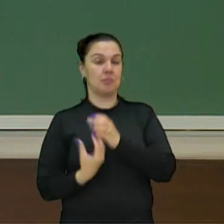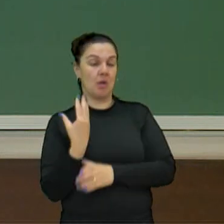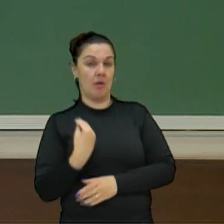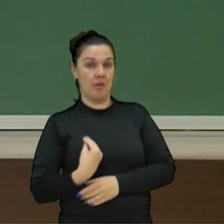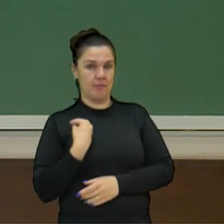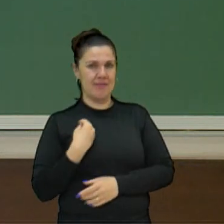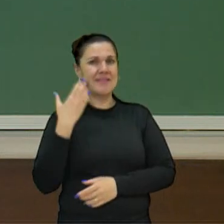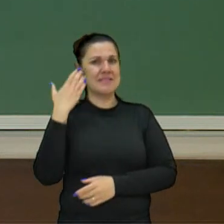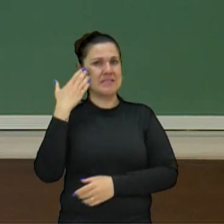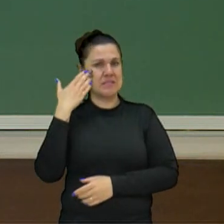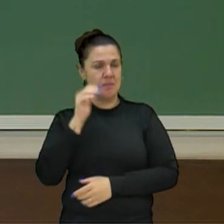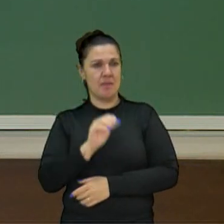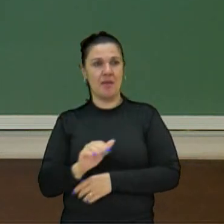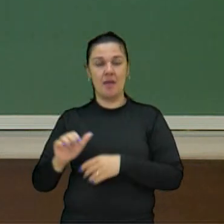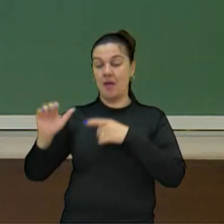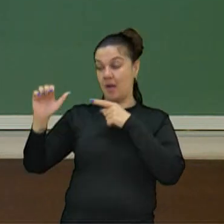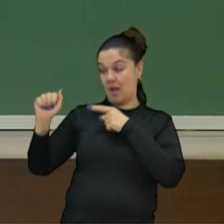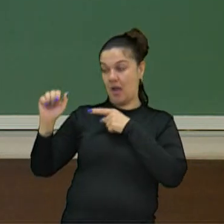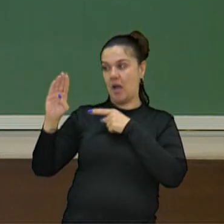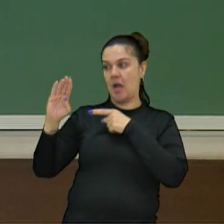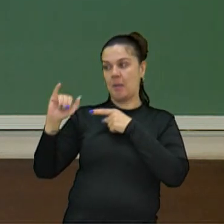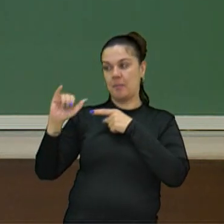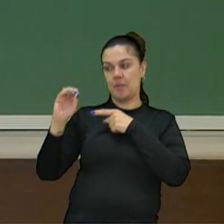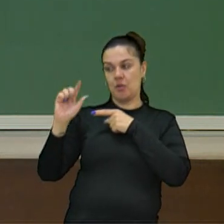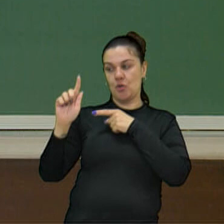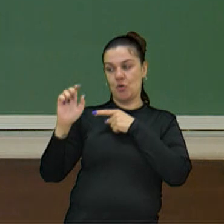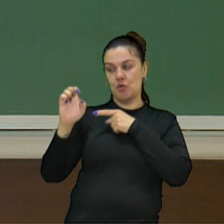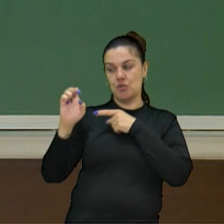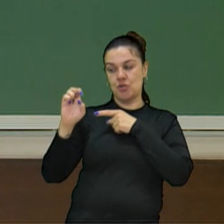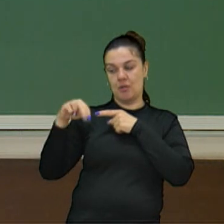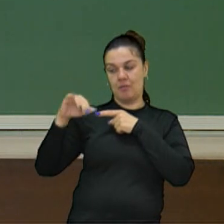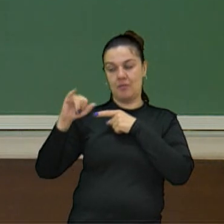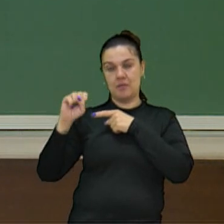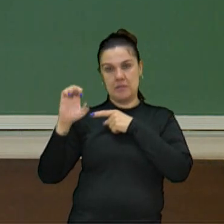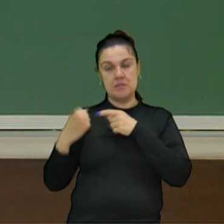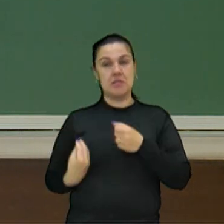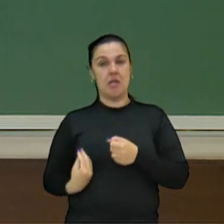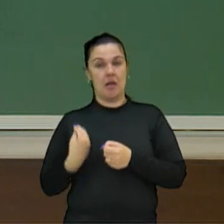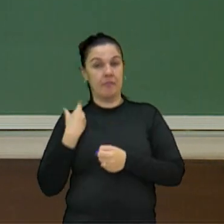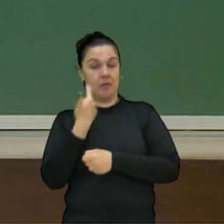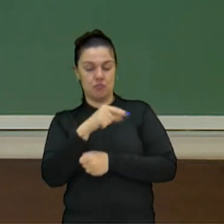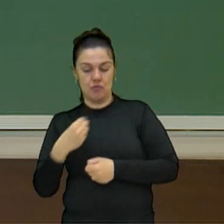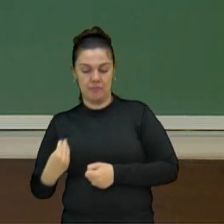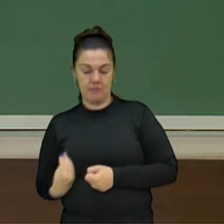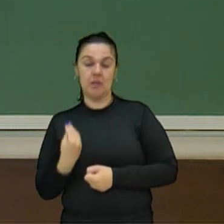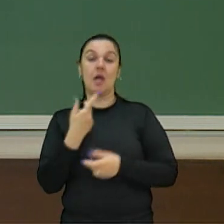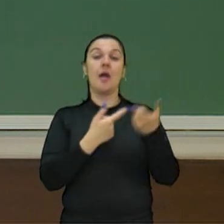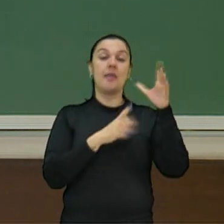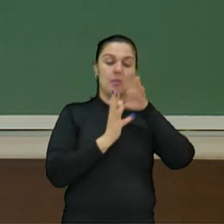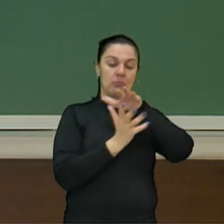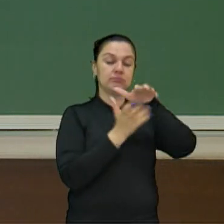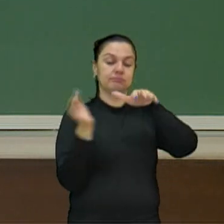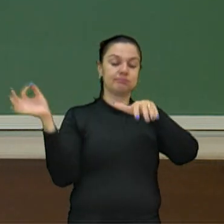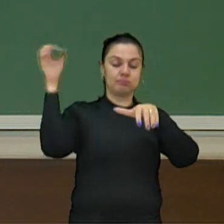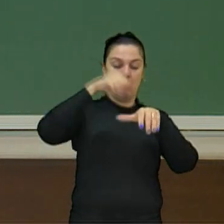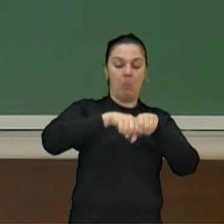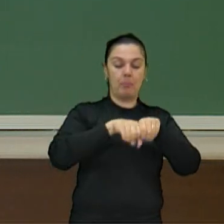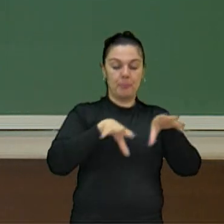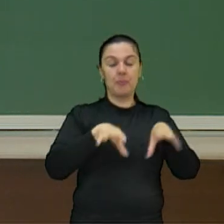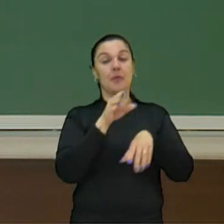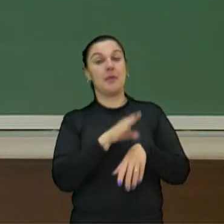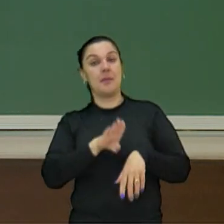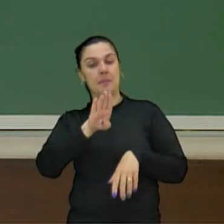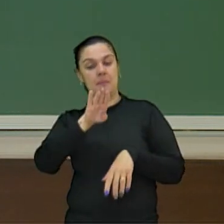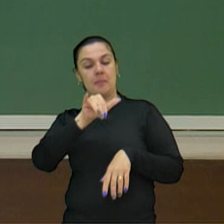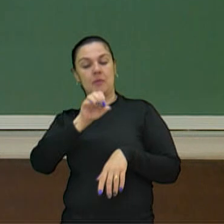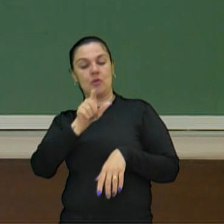entre a abiogênese, que é que a vida surge de matéria bruta, a panspermia, que a vida veio do espaço, e a biogênese, que um ser